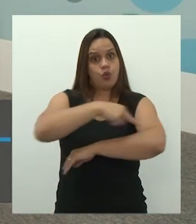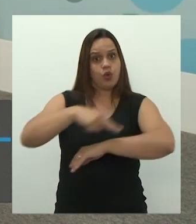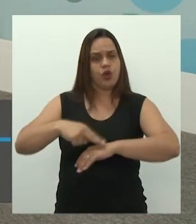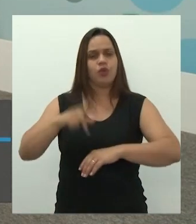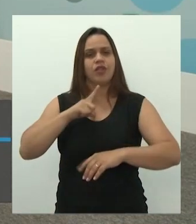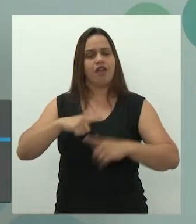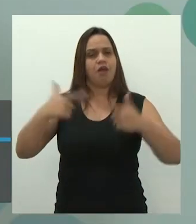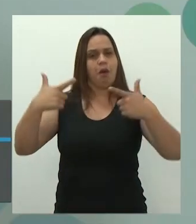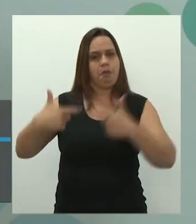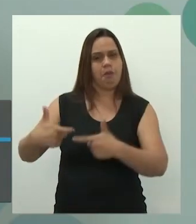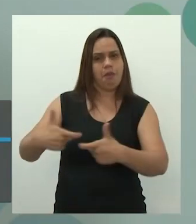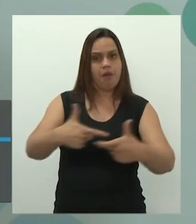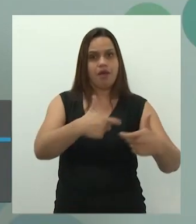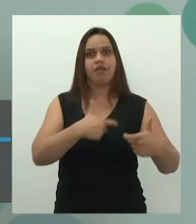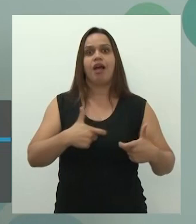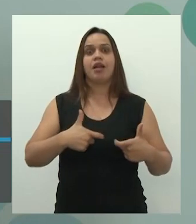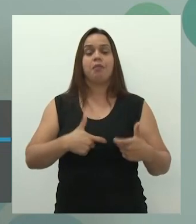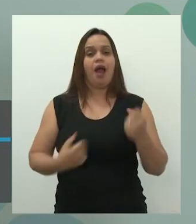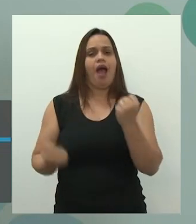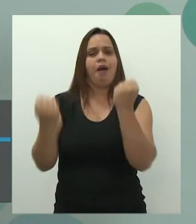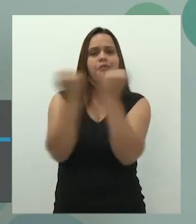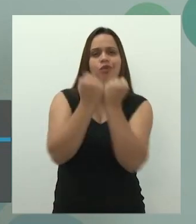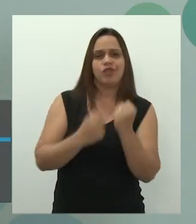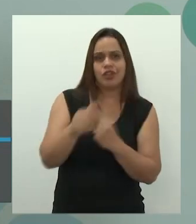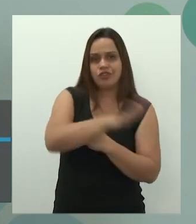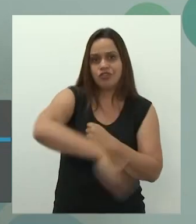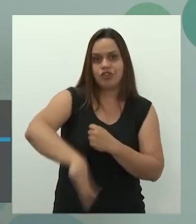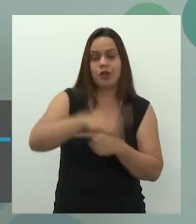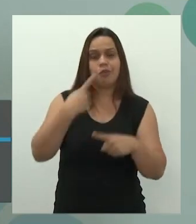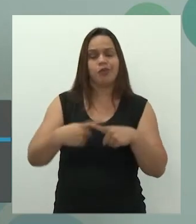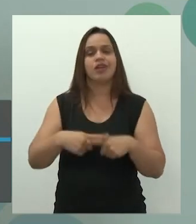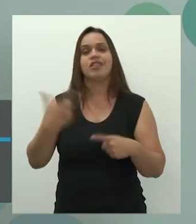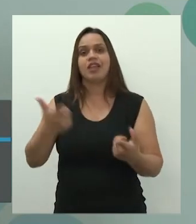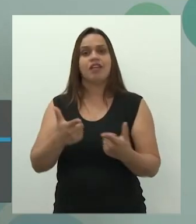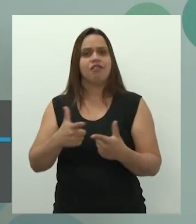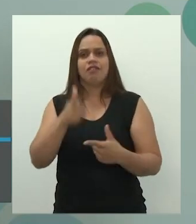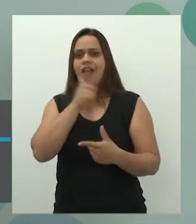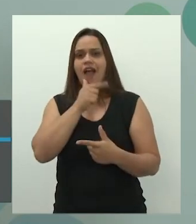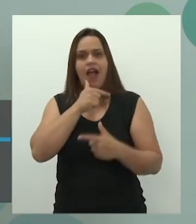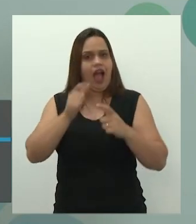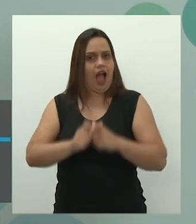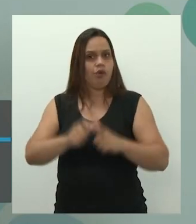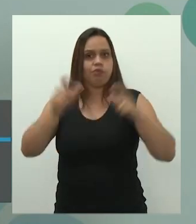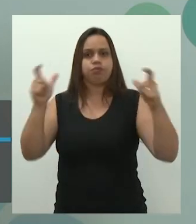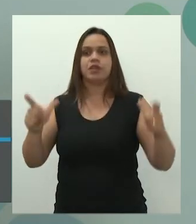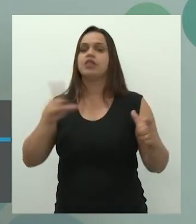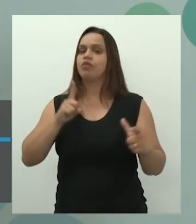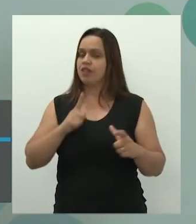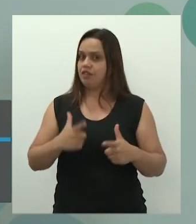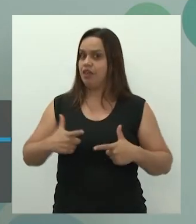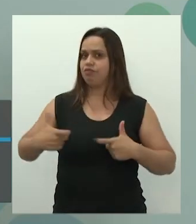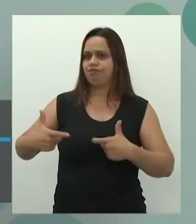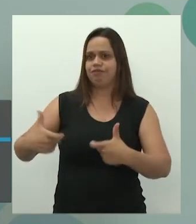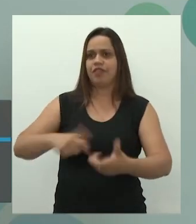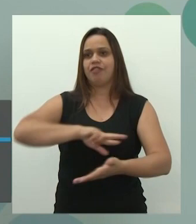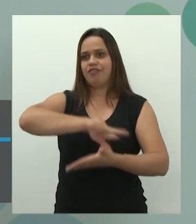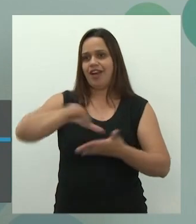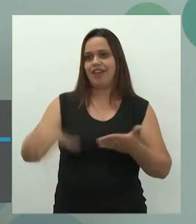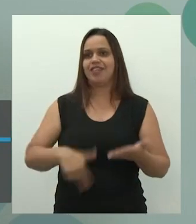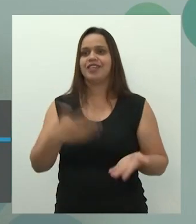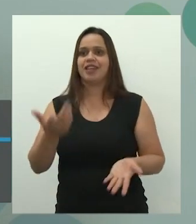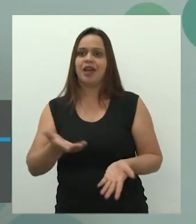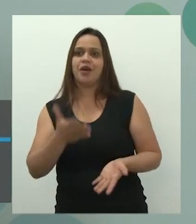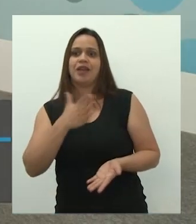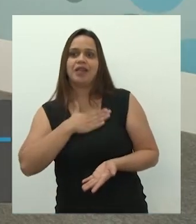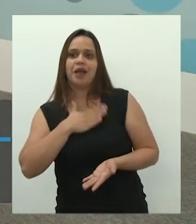que eram tão abundantes em água, em recursos naturais. Aconteceram muitas batalhas e então esse aí seria também um